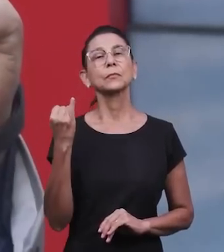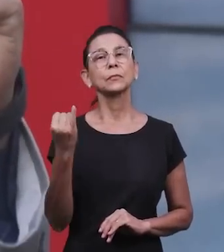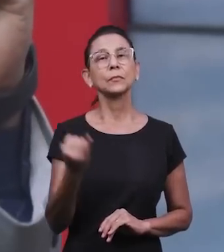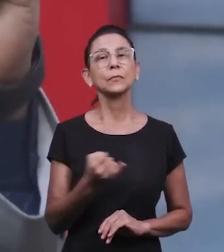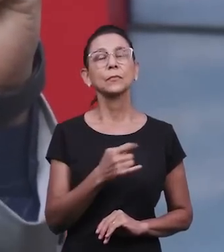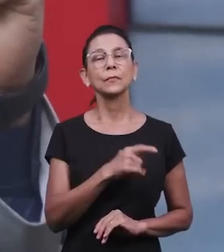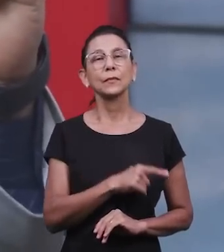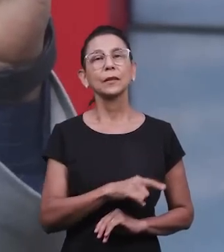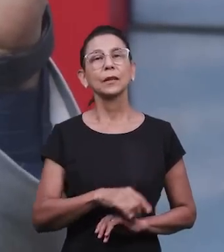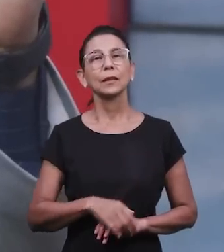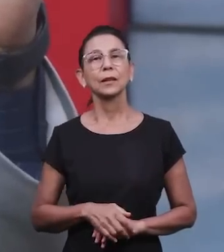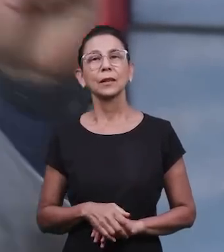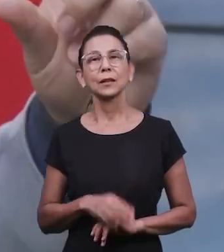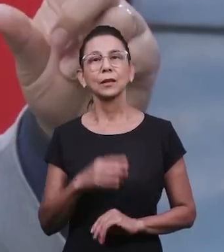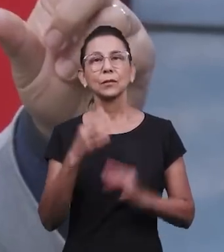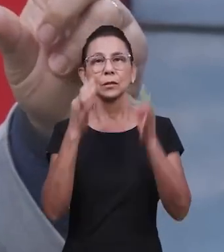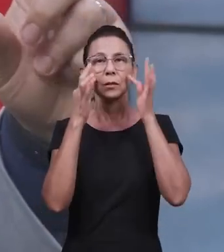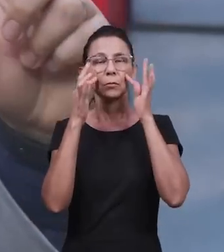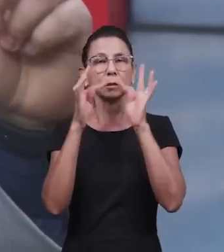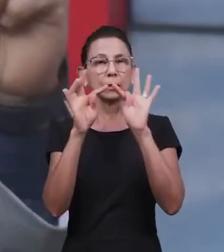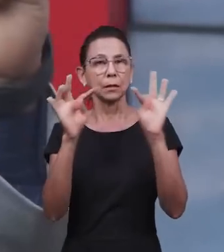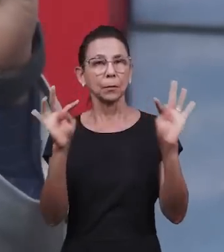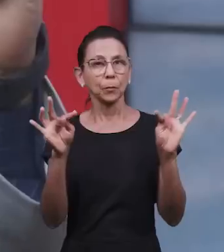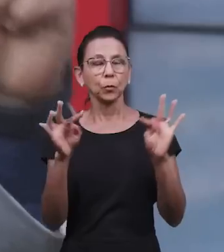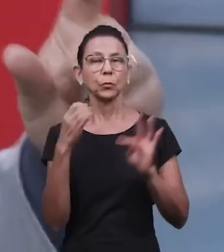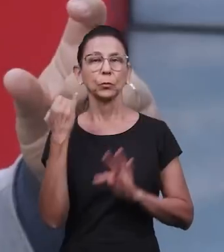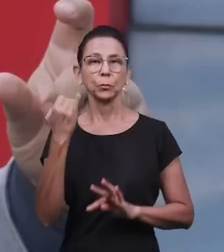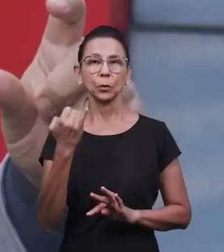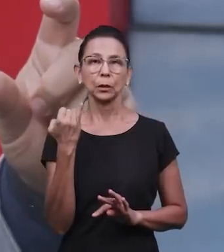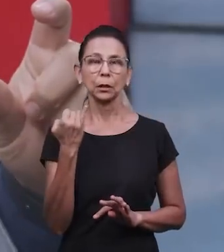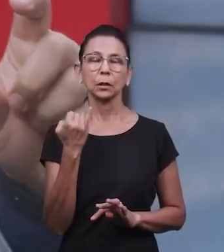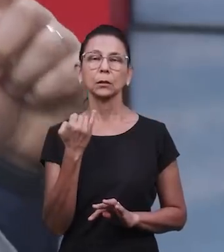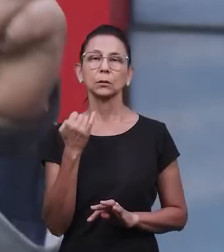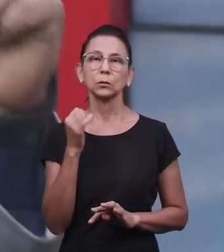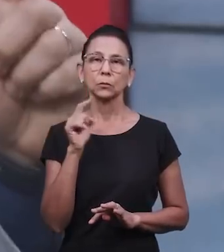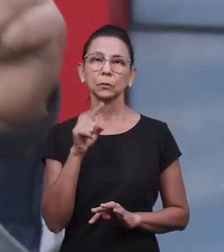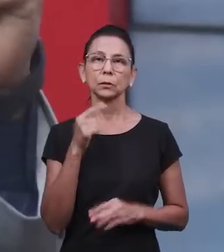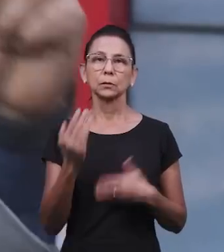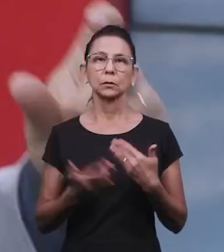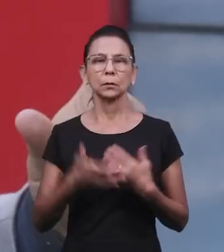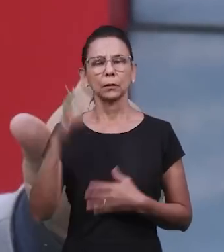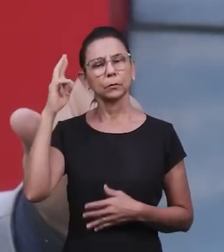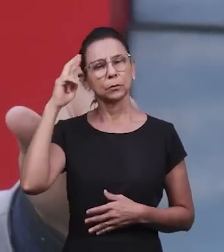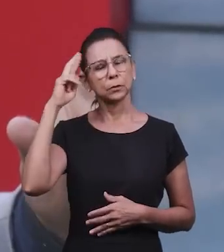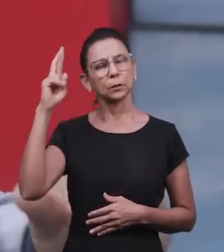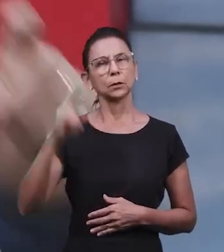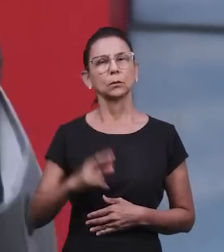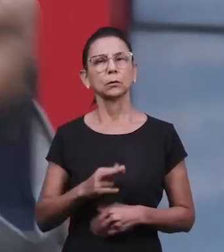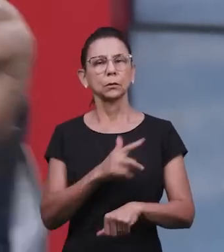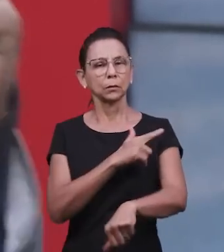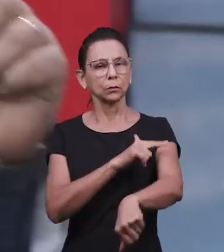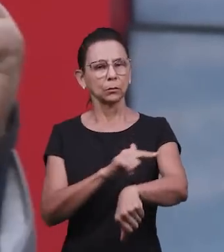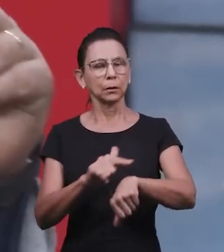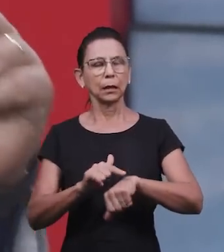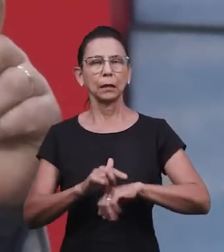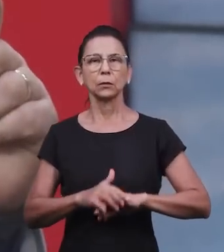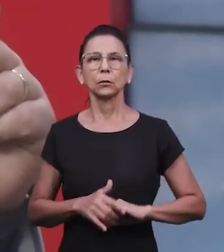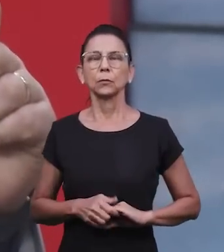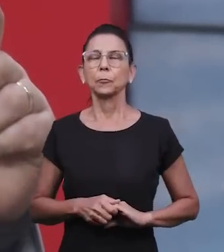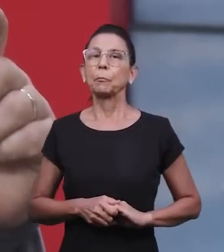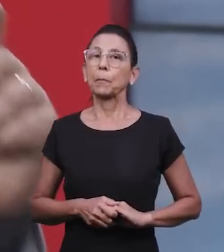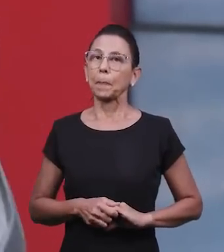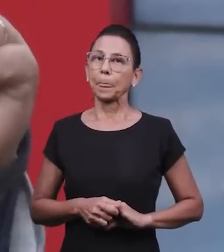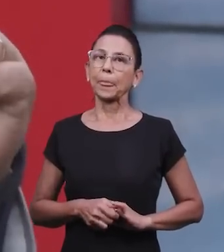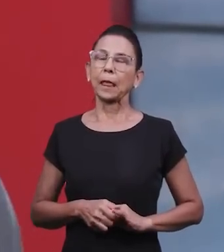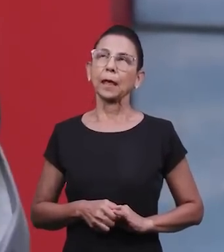você marcou na memória dela o seu testemunho, a sua presença como serva do Senhor. Em algum momento ela vai lembrar